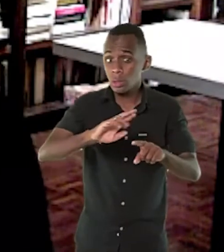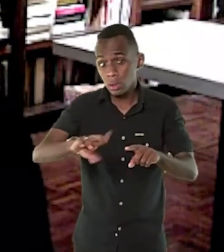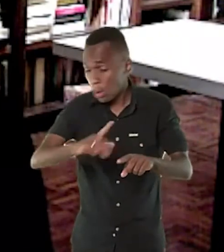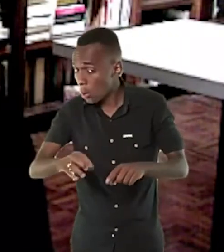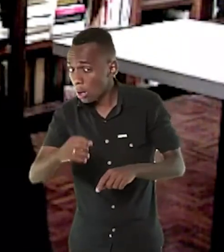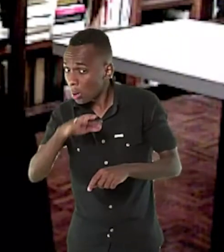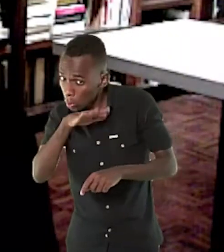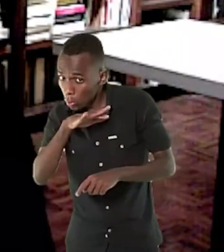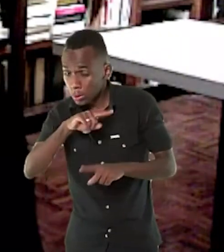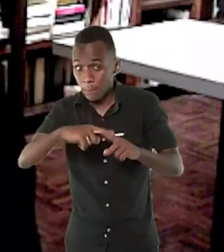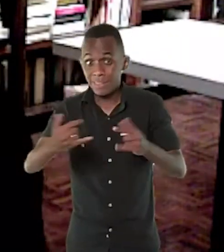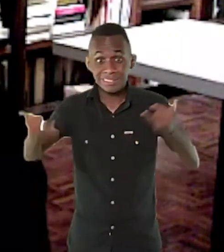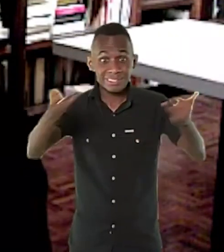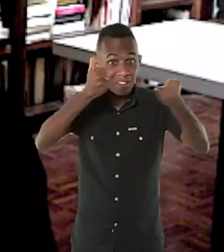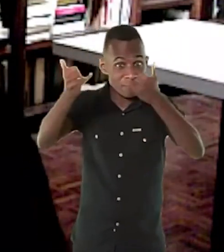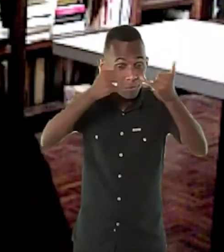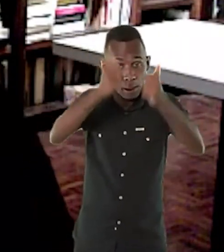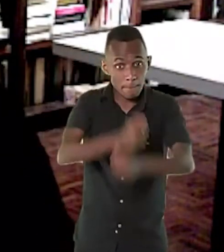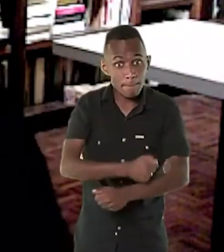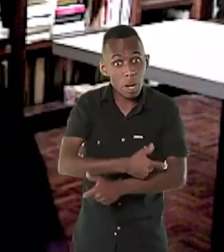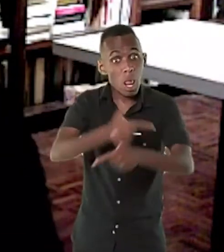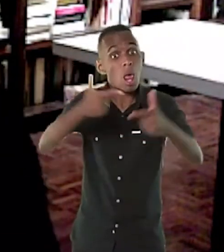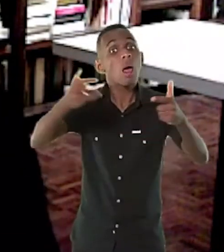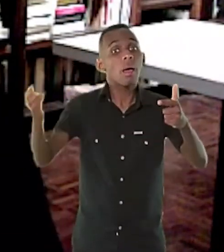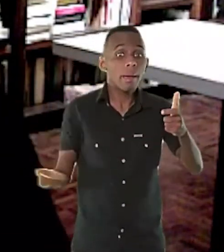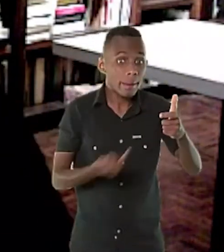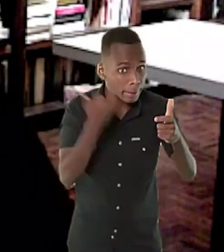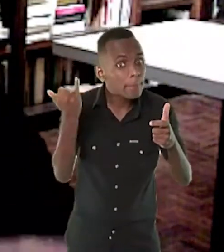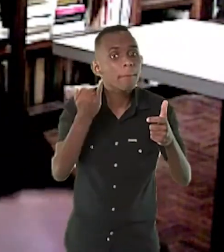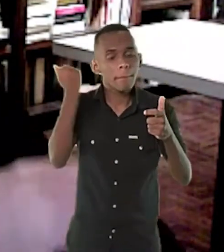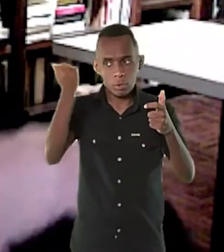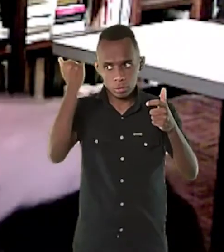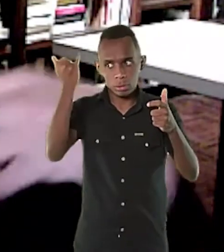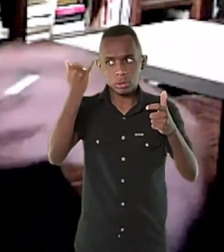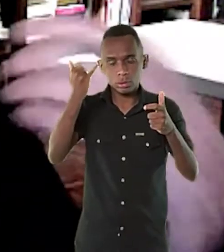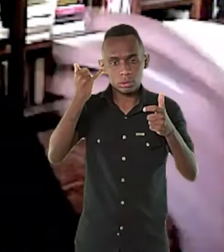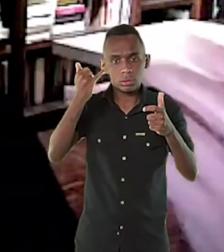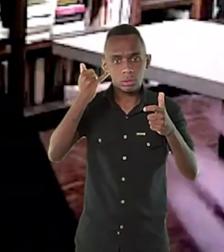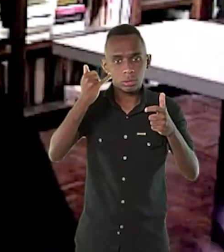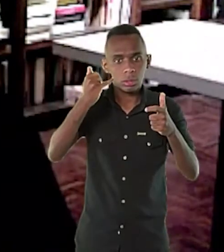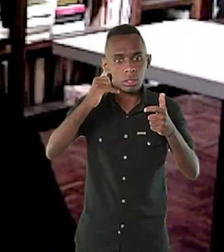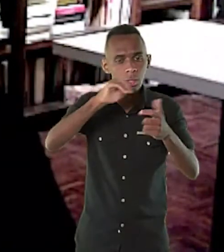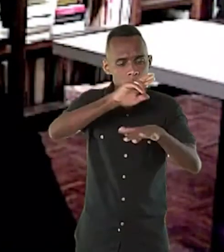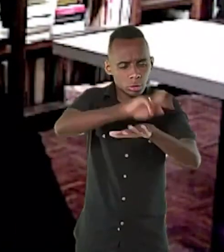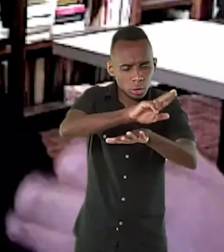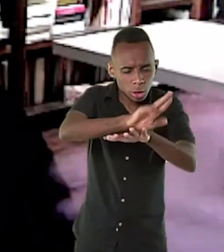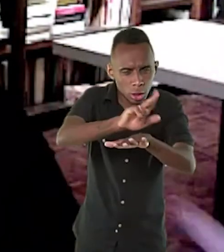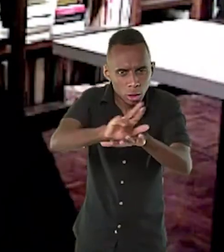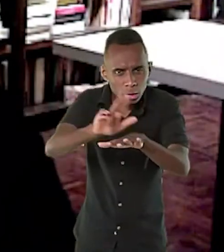muita informação é essencial. A diversidade, a